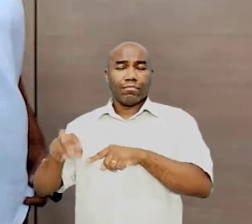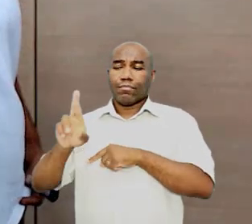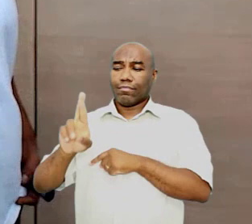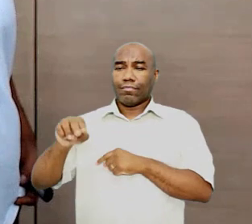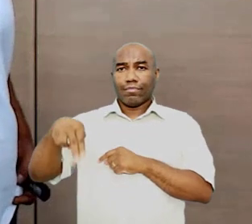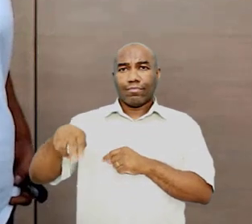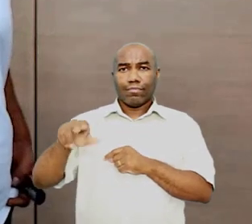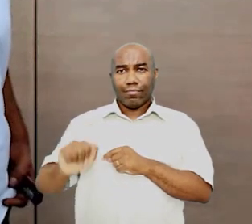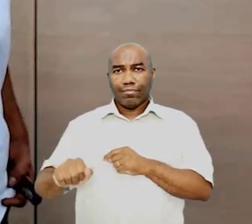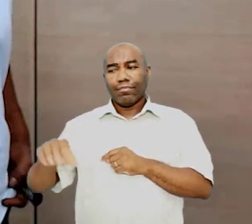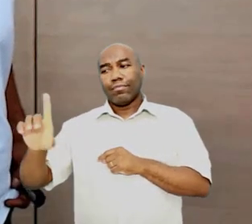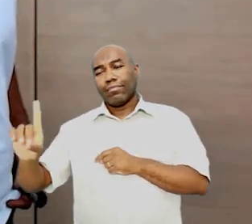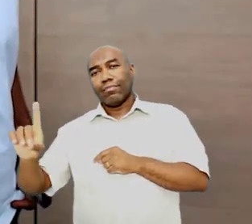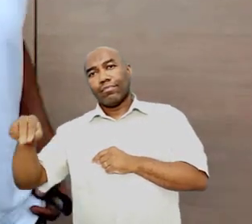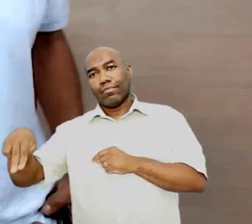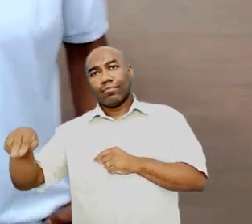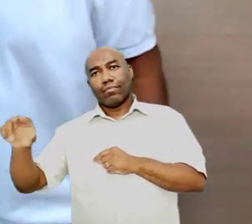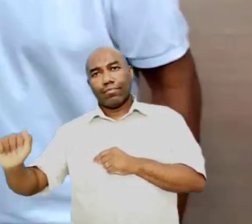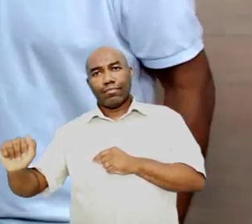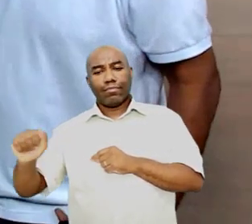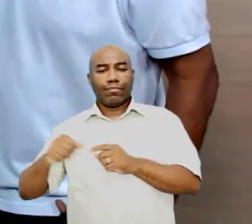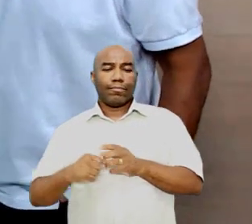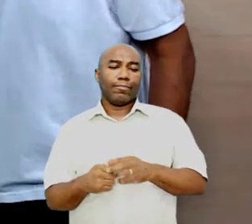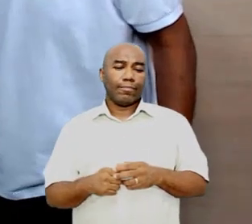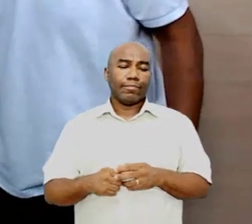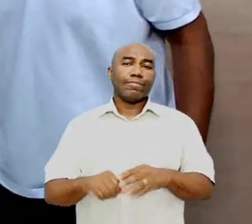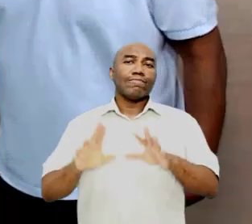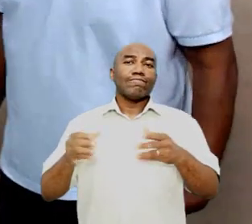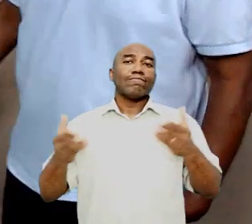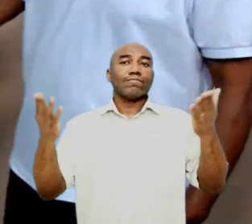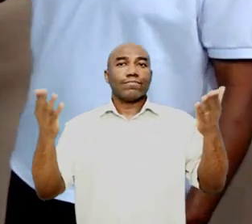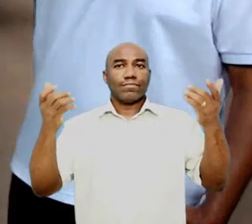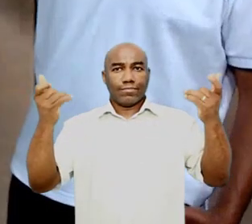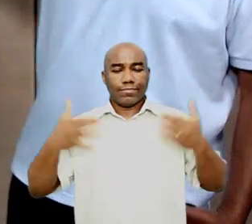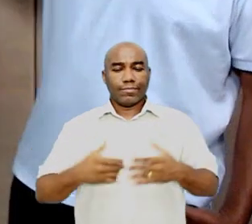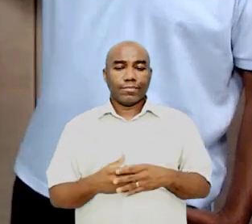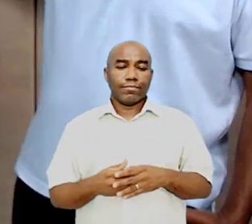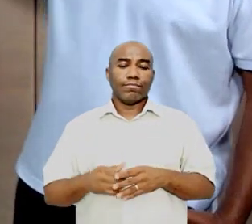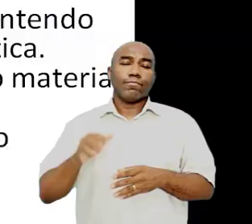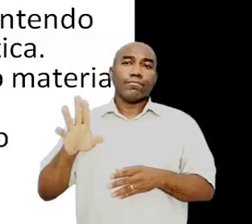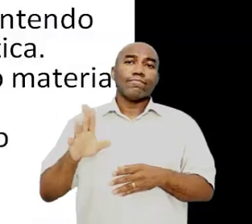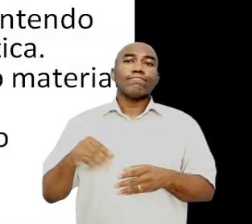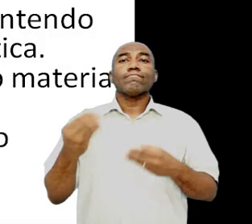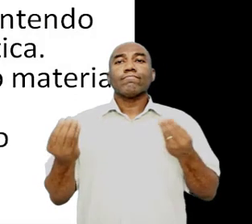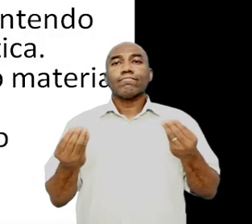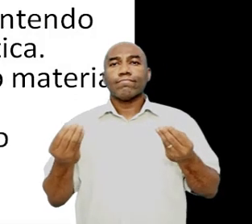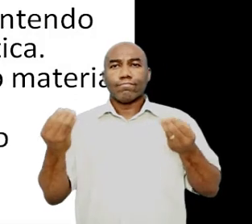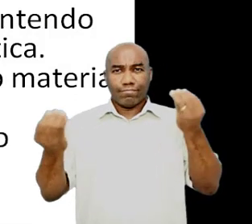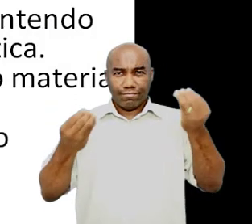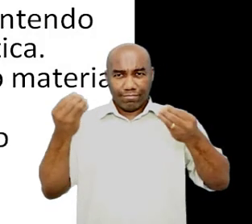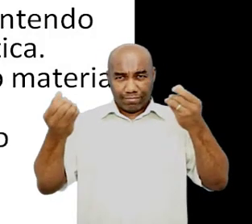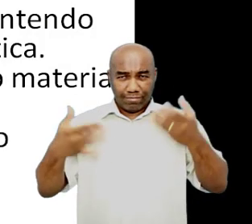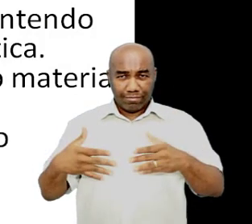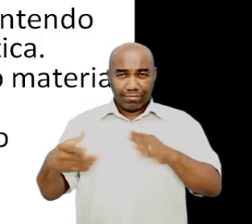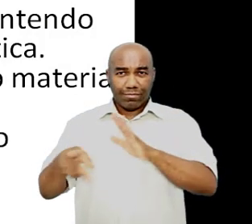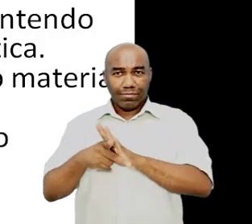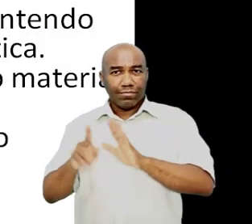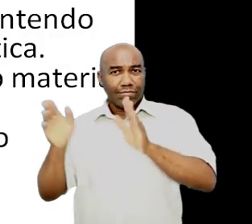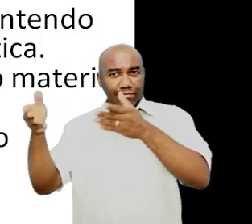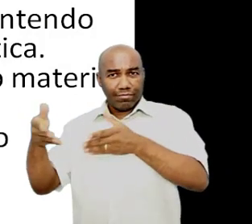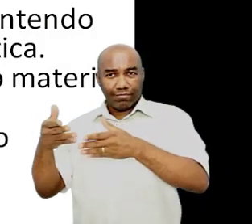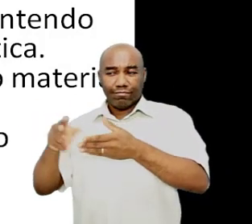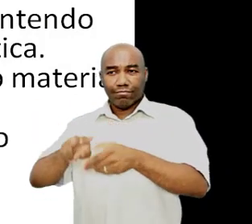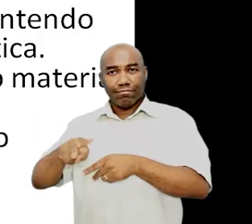em DNA. Vamos para o exercício. Em relação ao retrovírus, é